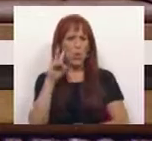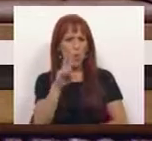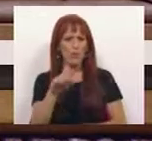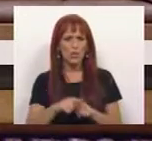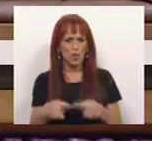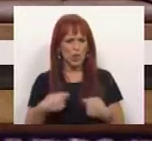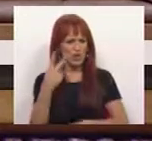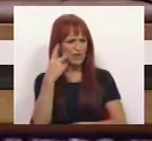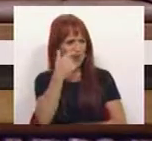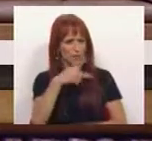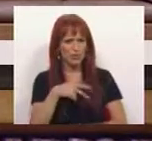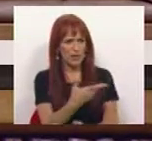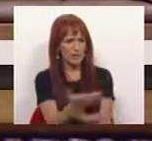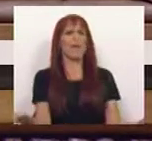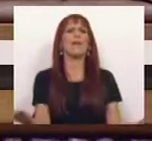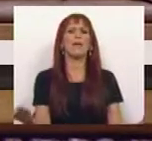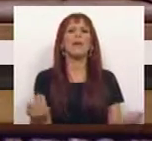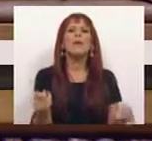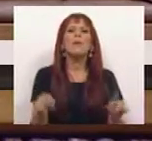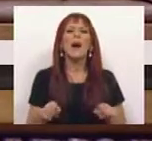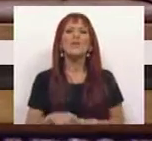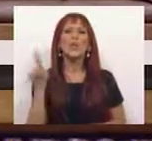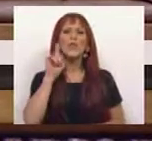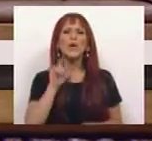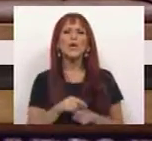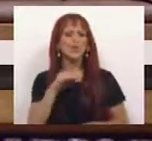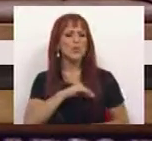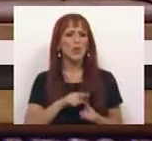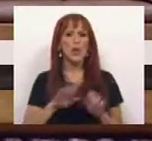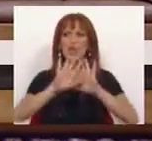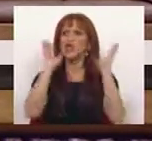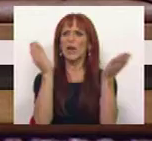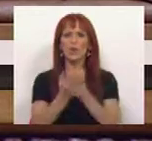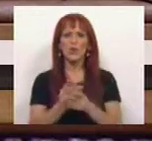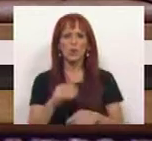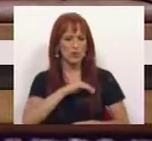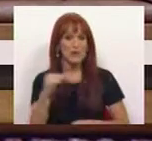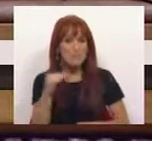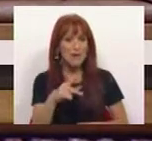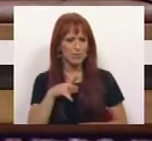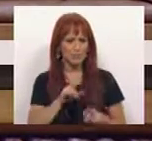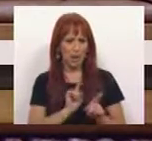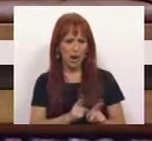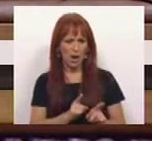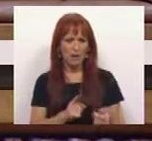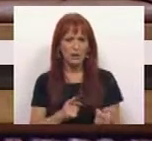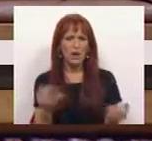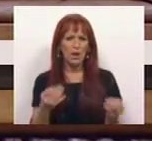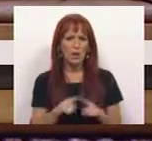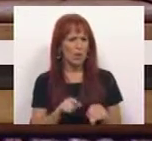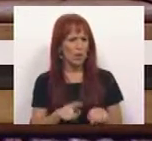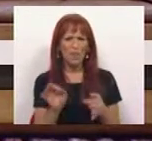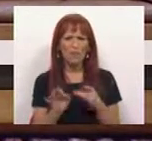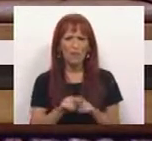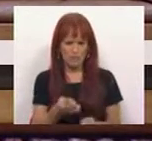olhamos para o custo de vida dos portugueses. Acresce ainda que o valor dos salários em geral e do salário mínimo nacional, além de